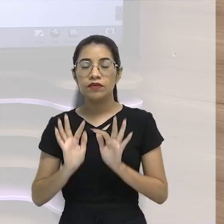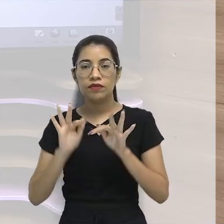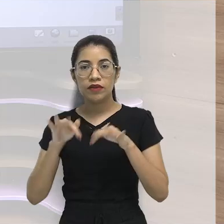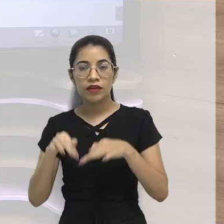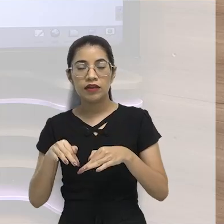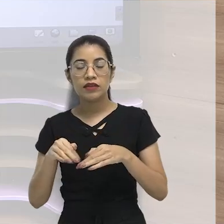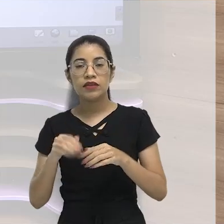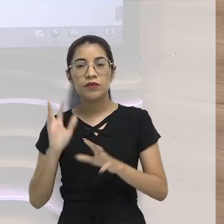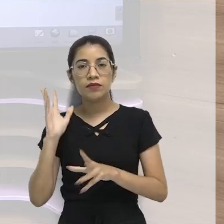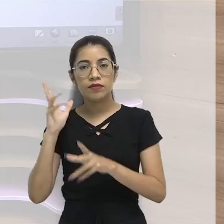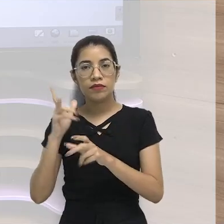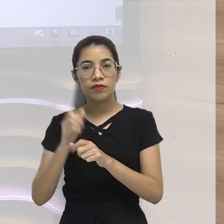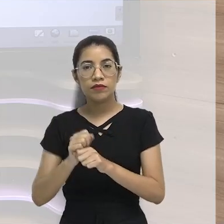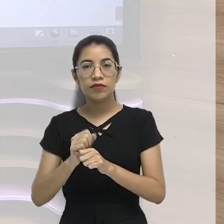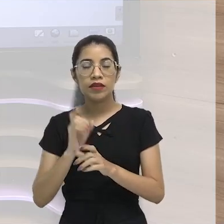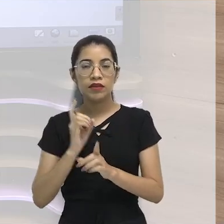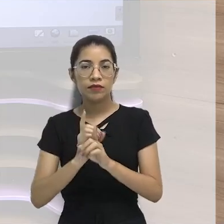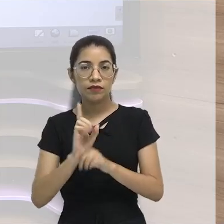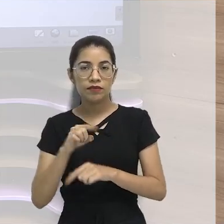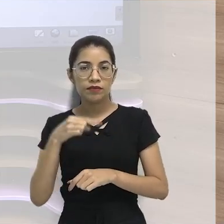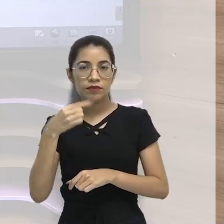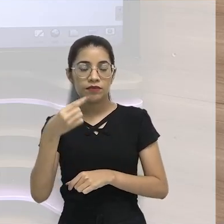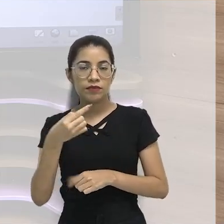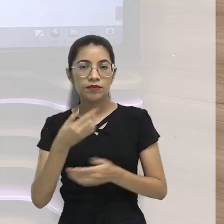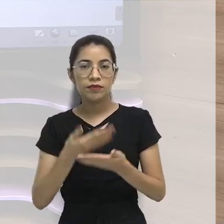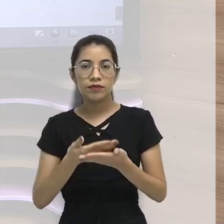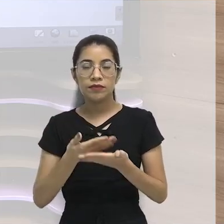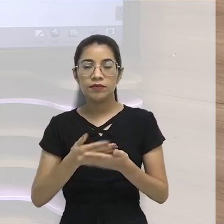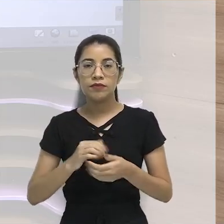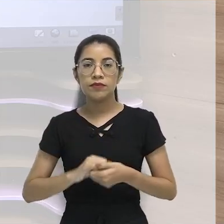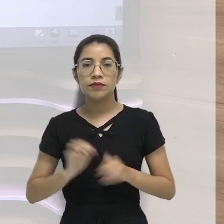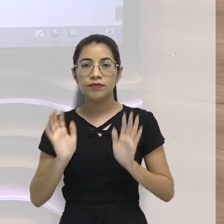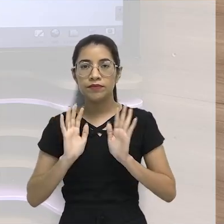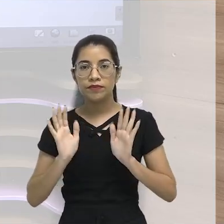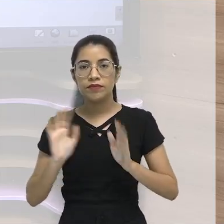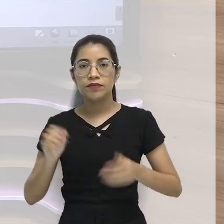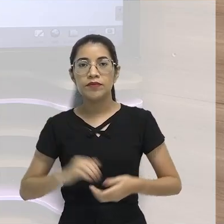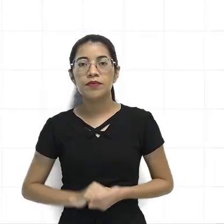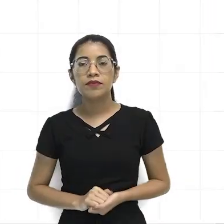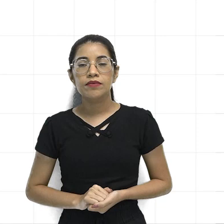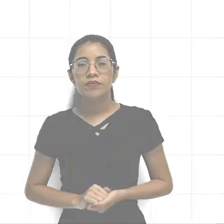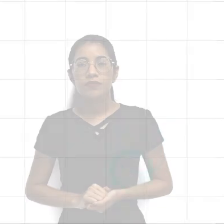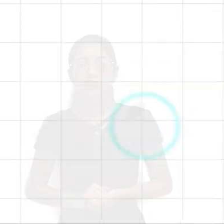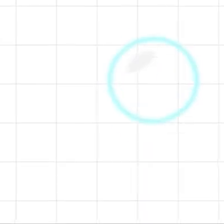Finalizamos aqui a nossa revisão e a gente se encontra numa próxima oportunidade. Até lá!